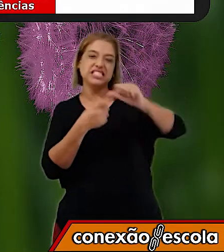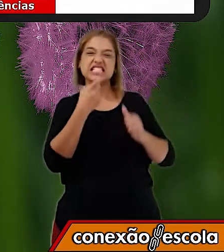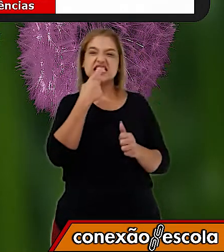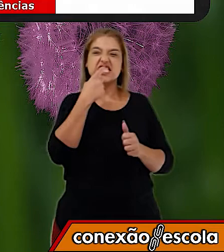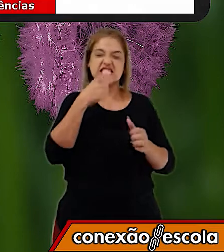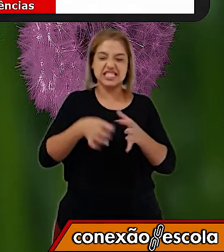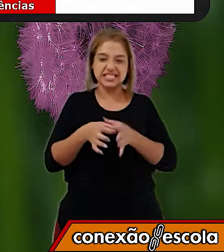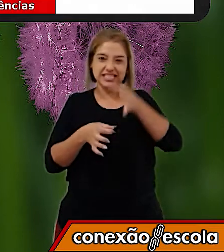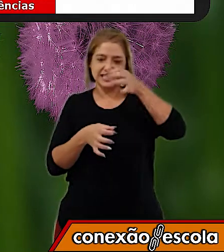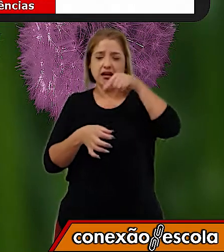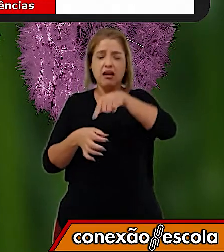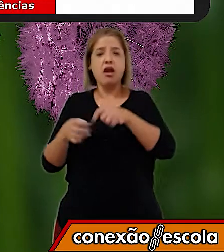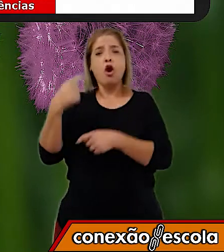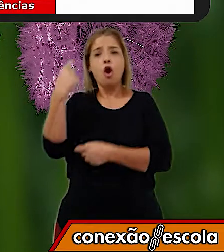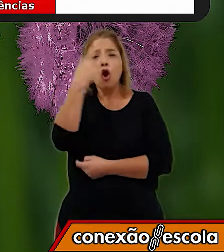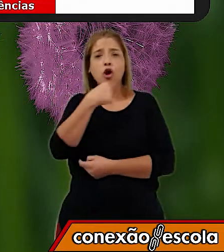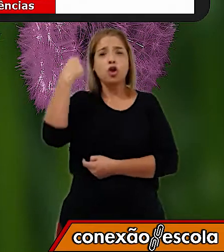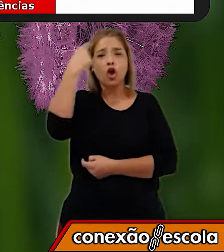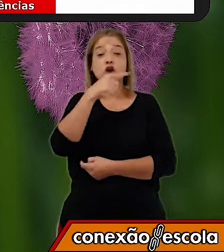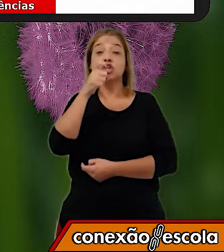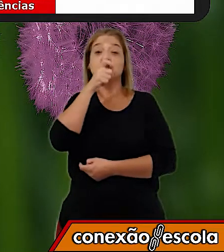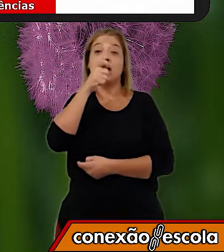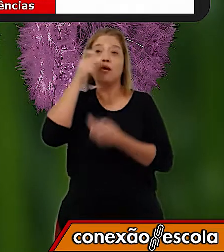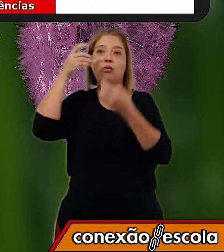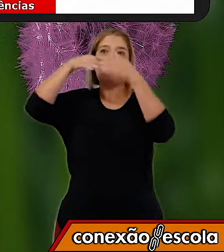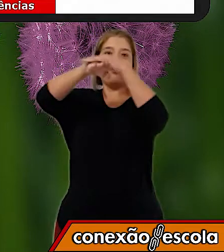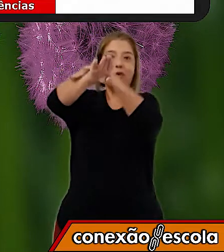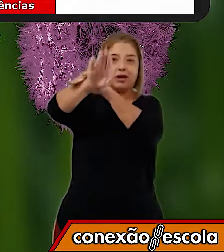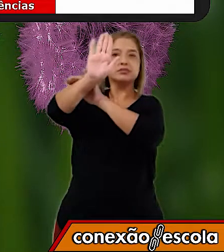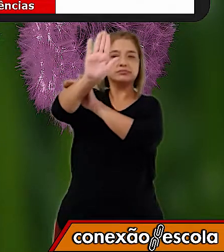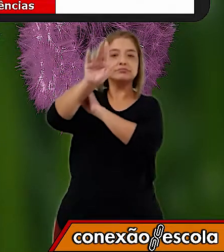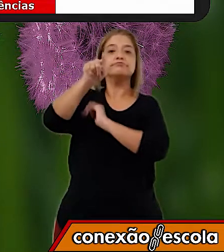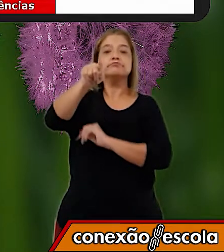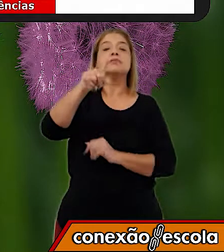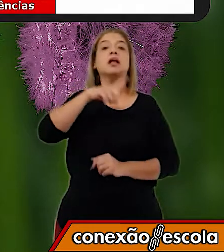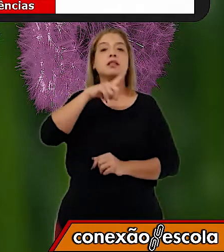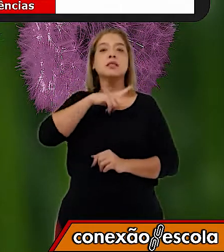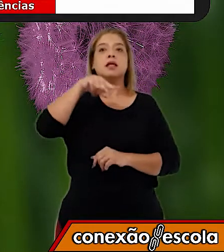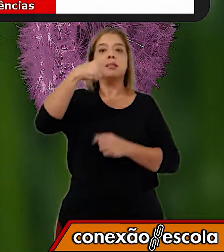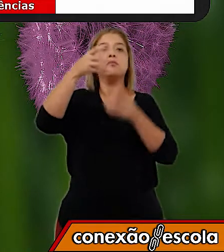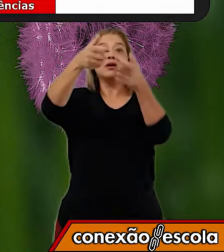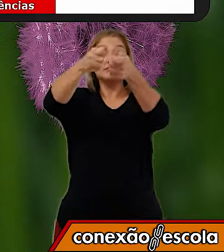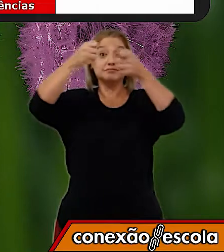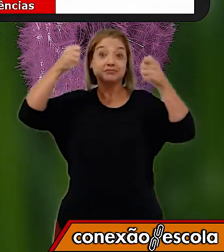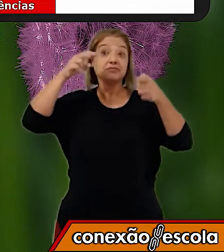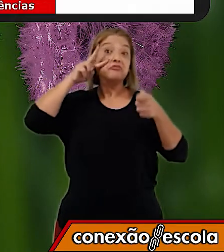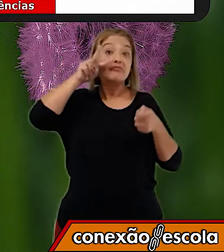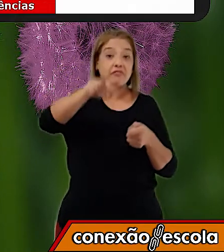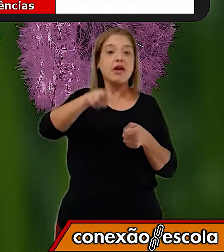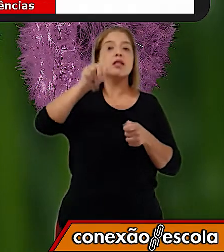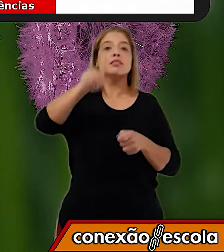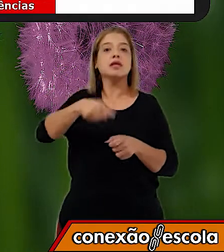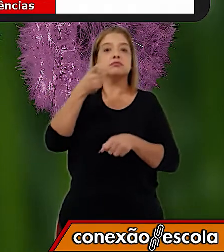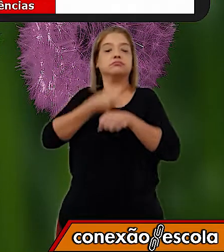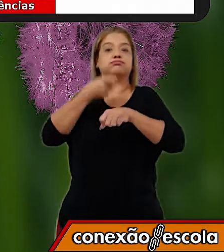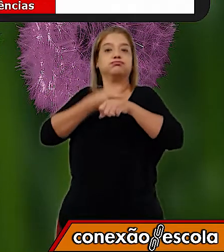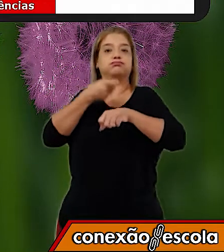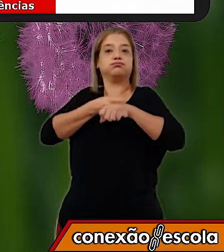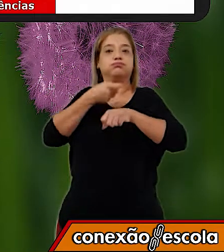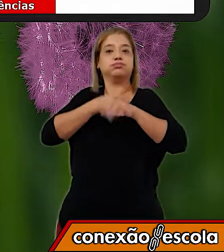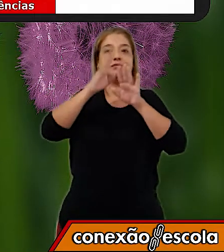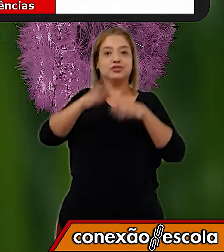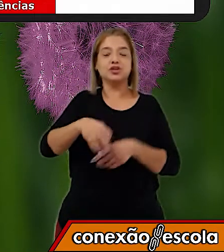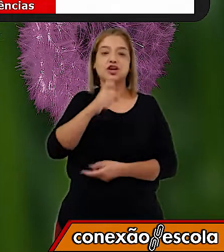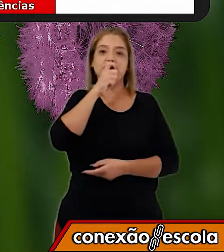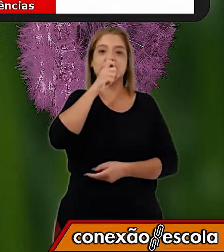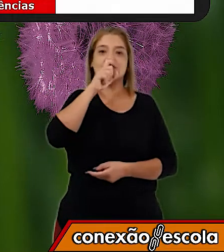e deixar algumas horas ali no congelador, você vai obter a água em estado sólido, que é o gelo, com